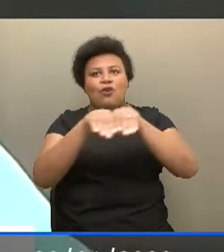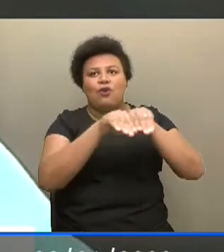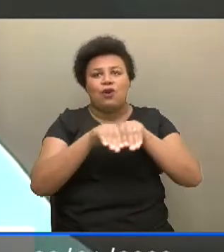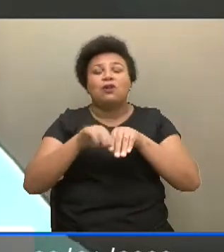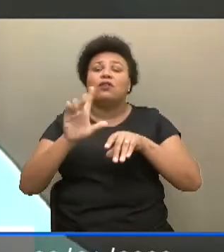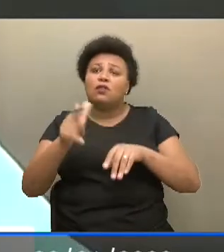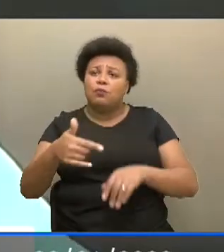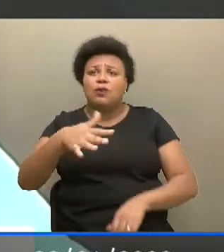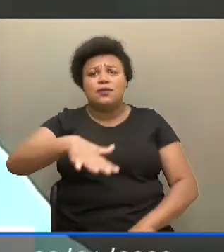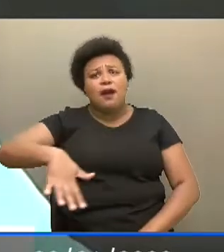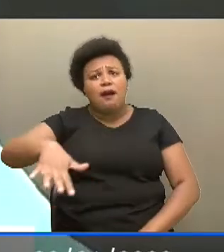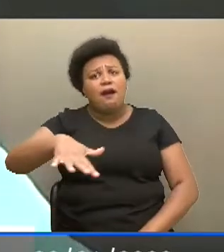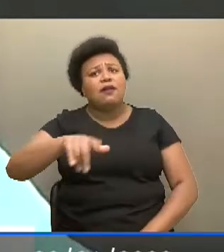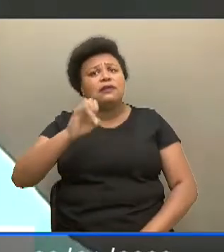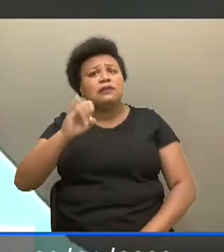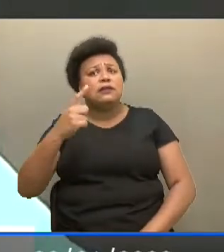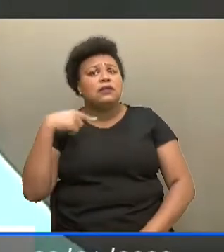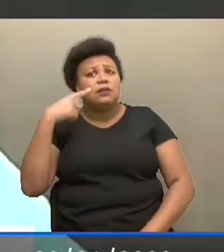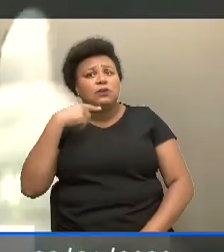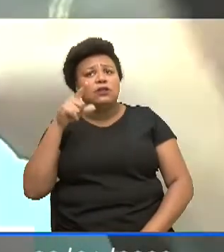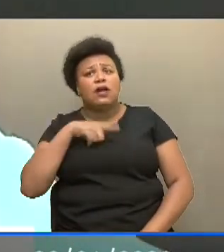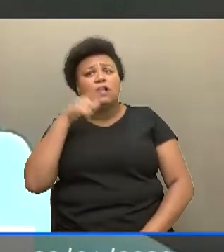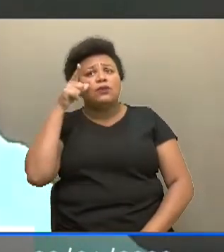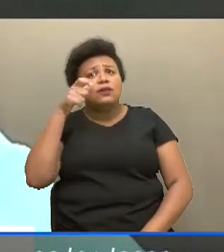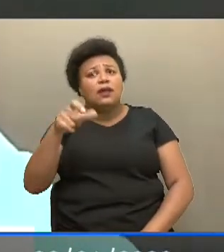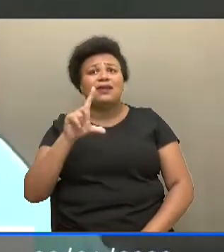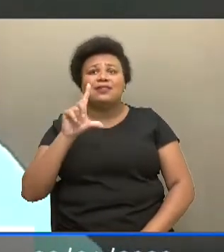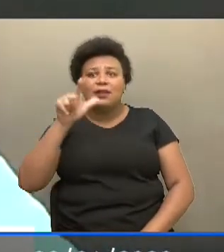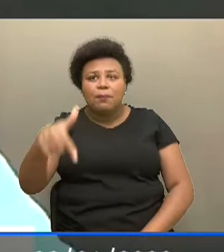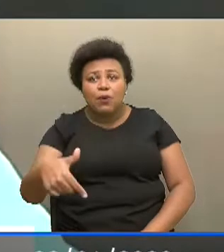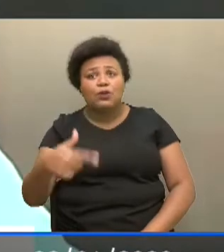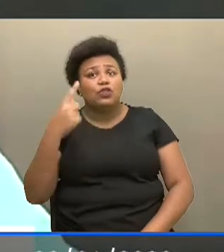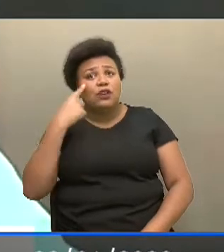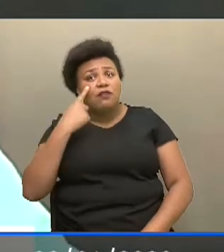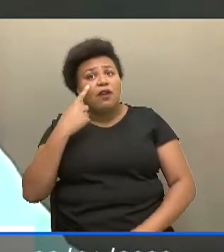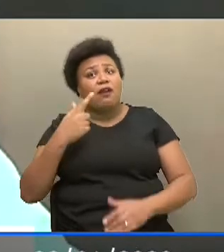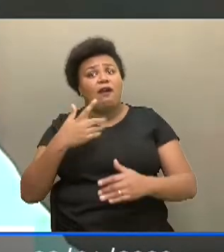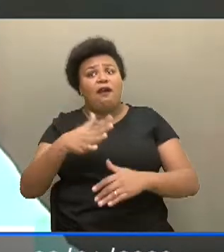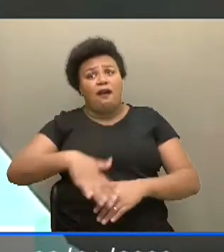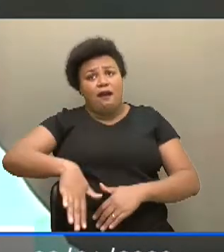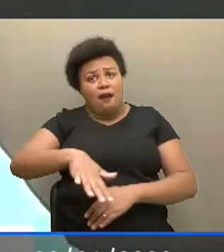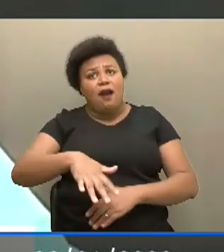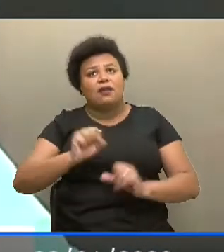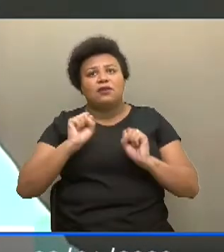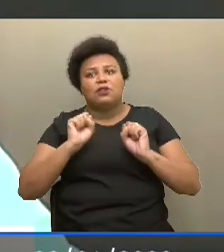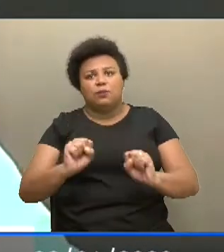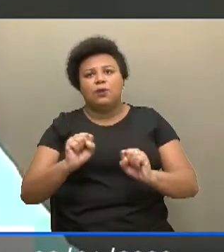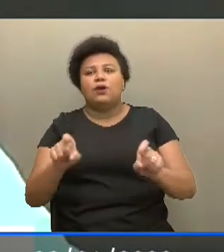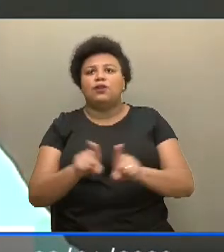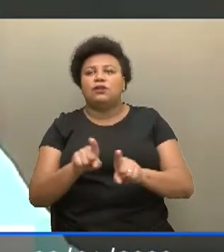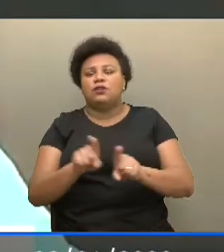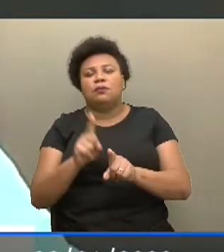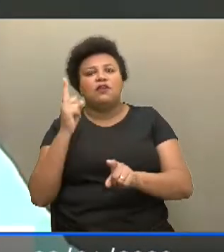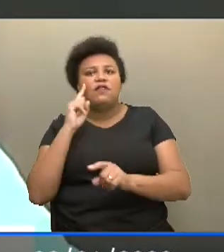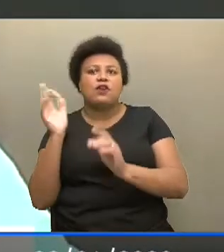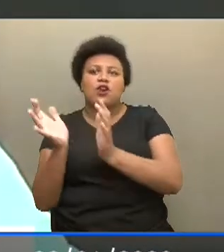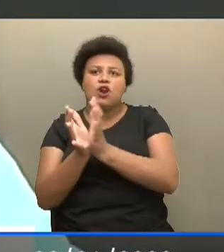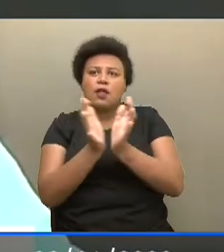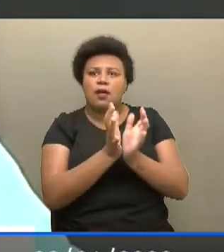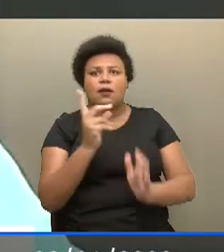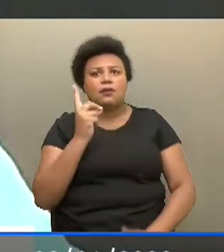ele também, se algum deputado tiver interesse, a gente, depois de ouvir os setores, a gente também ouve os colegas